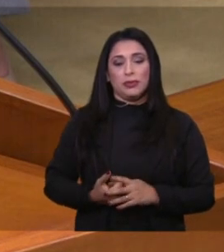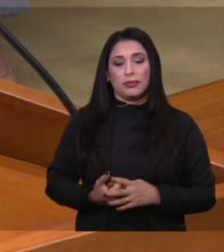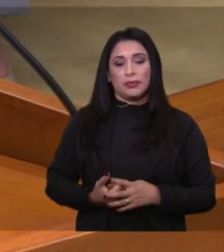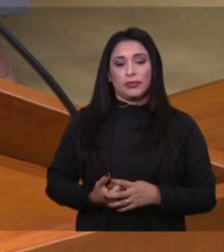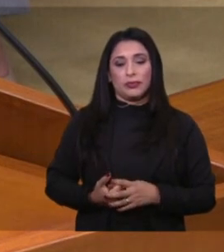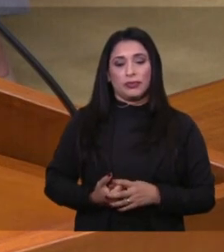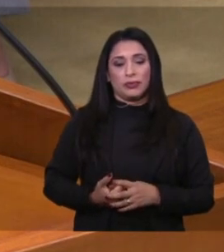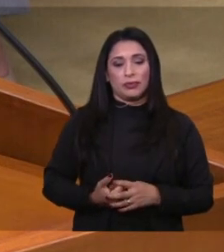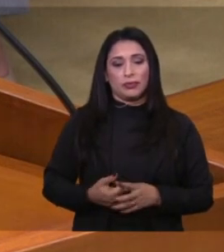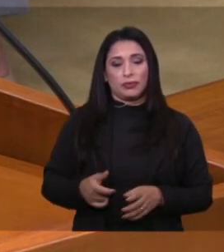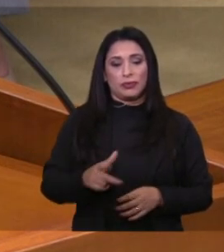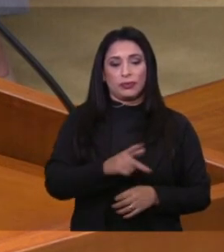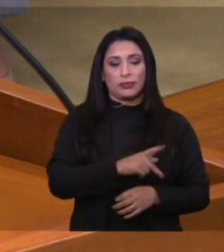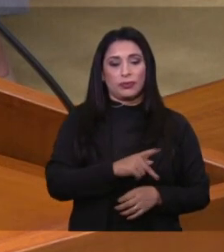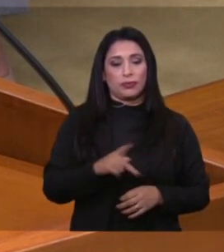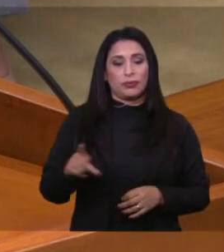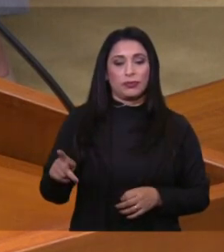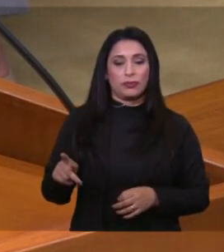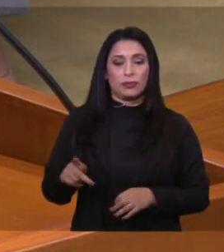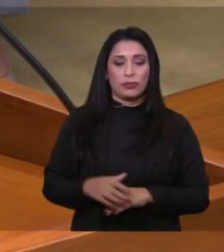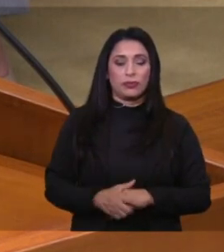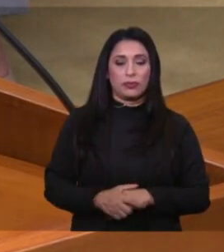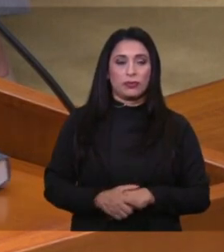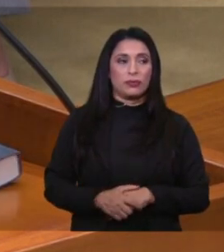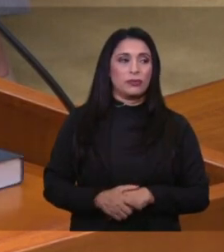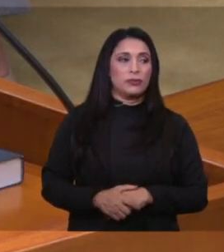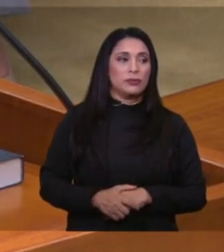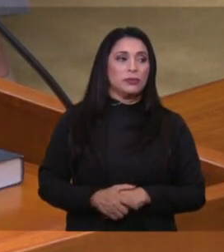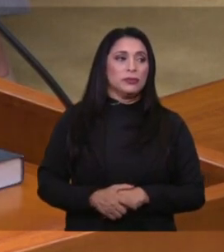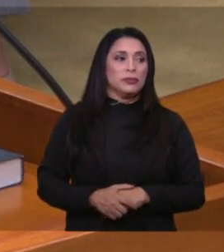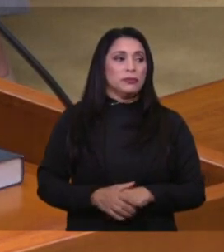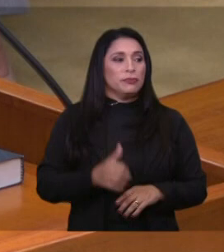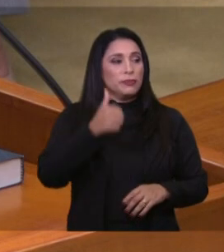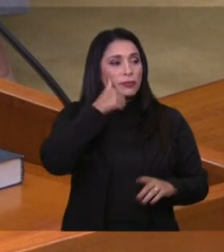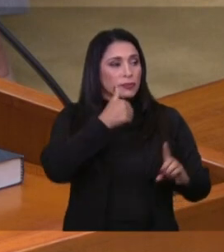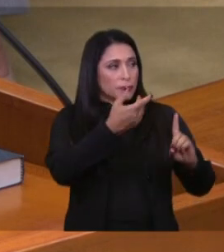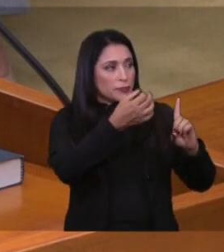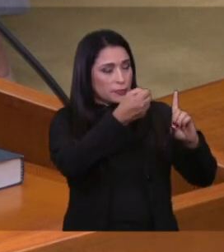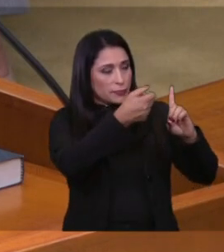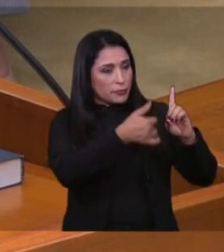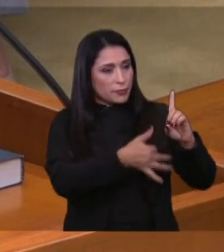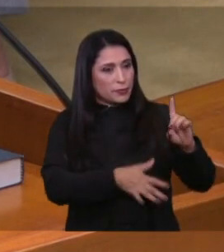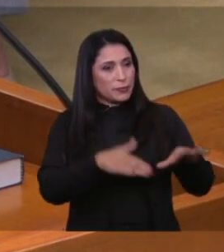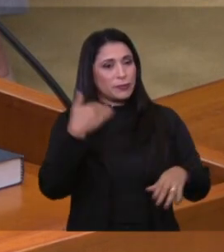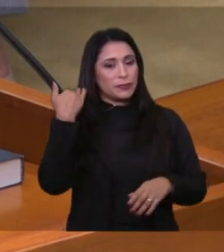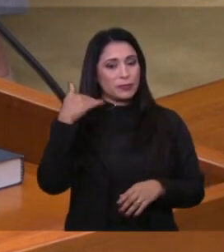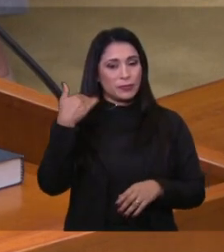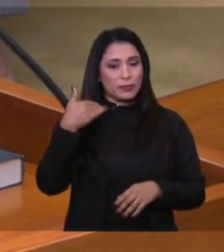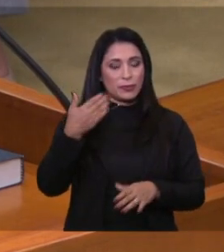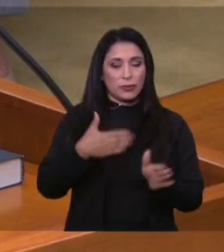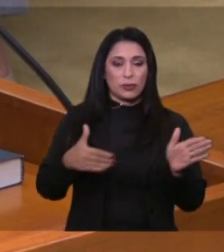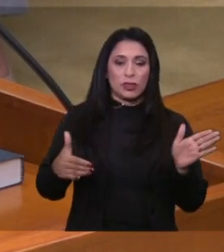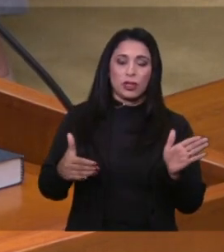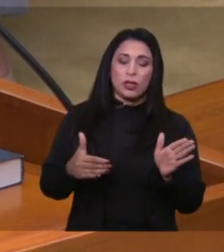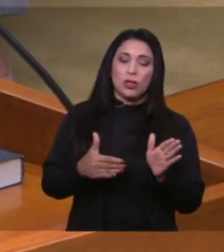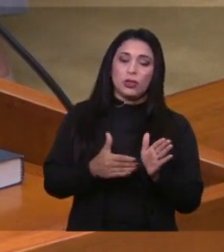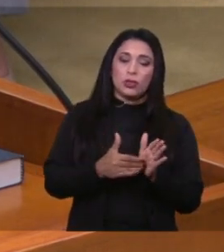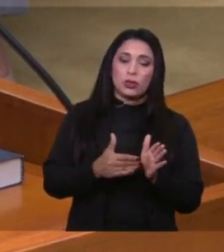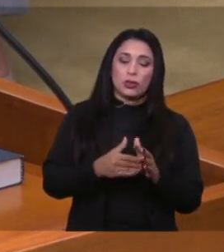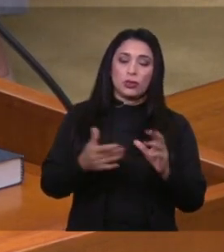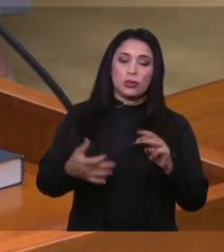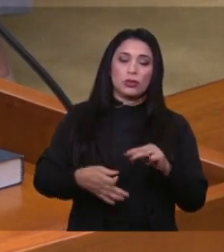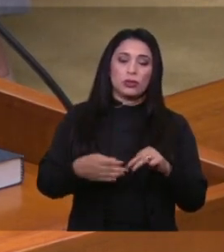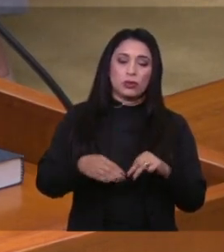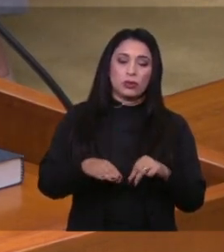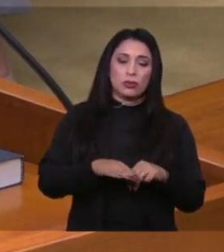Senhor presidente, senhora decana, todos ministros, a ABIMAC pede